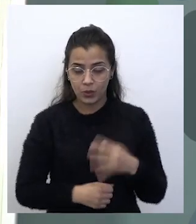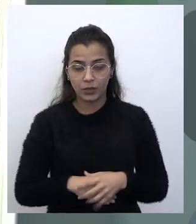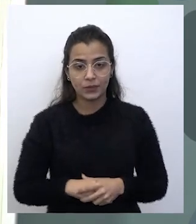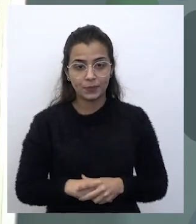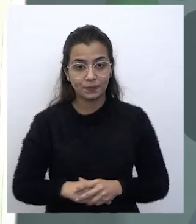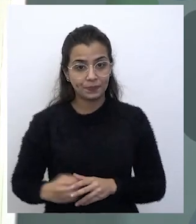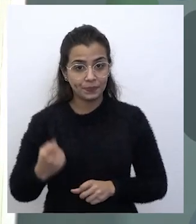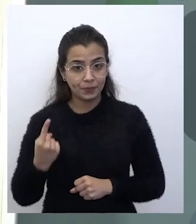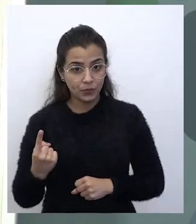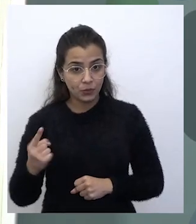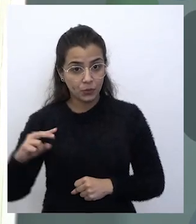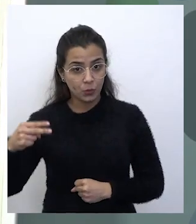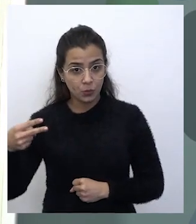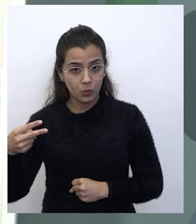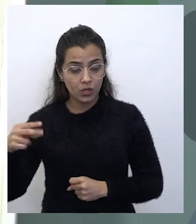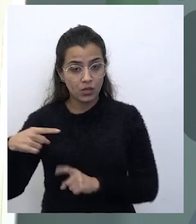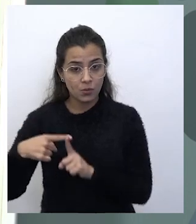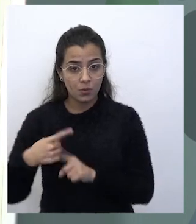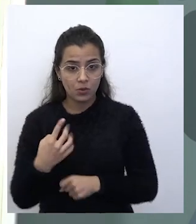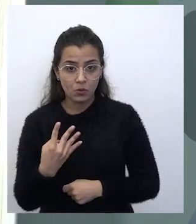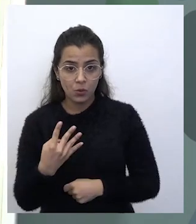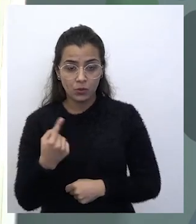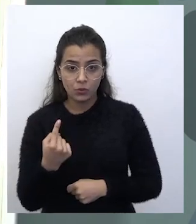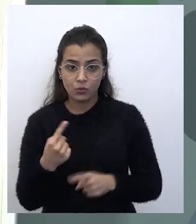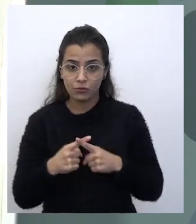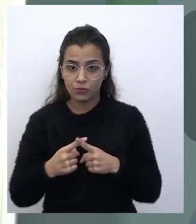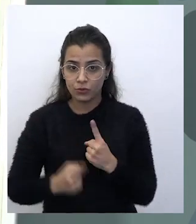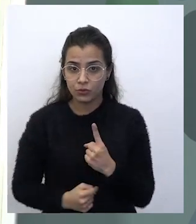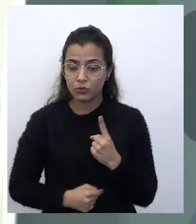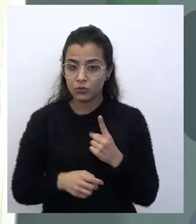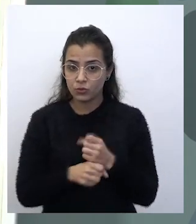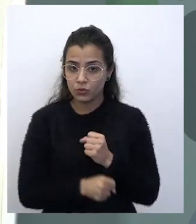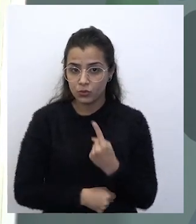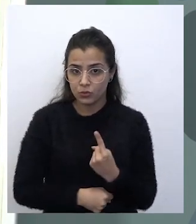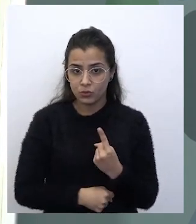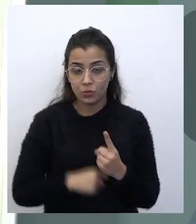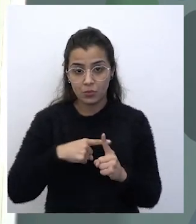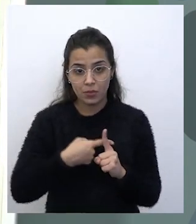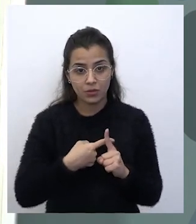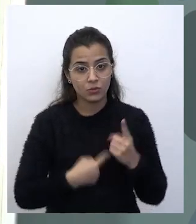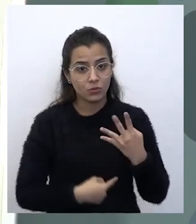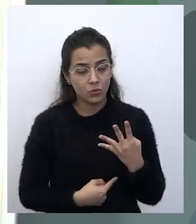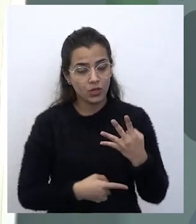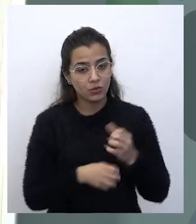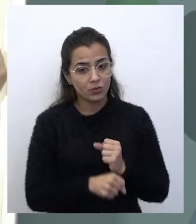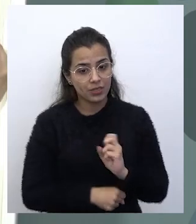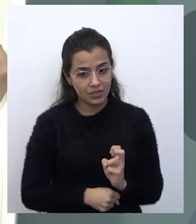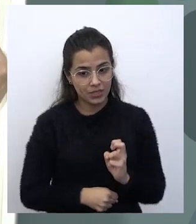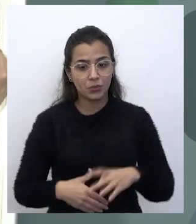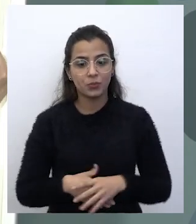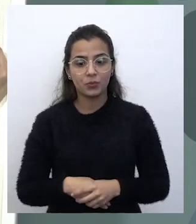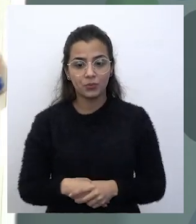1. 1 ao quadrado mais 4. 1 vezes 1, 1. Mais 4, 5, como eu já tinha falado